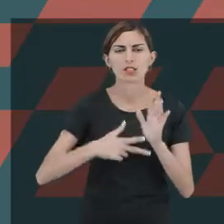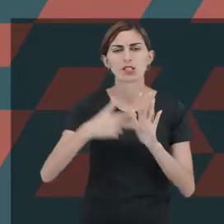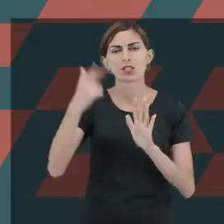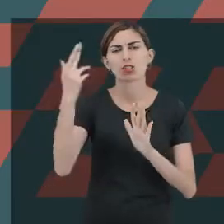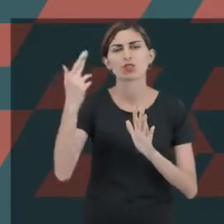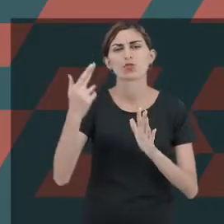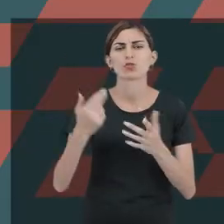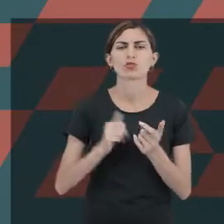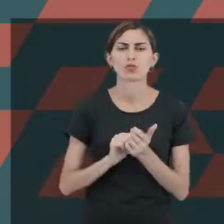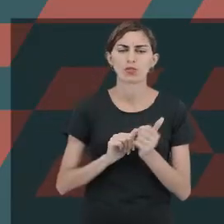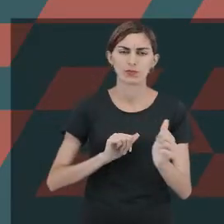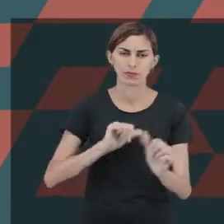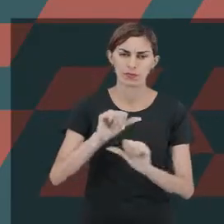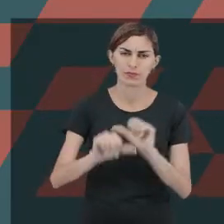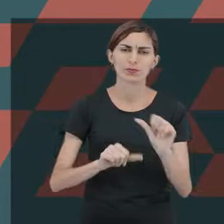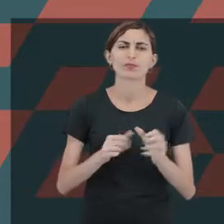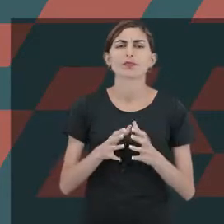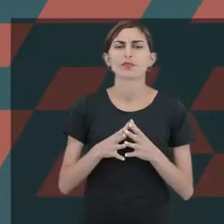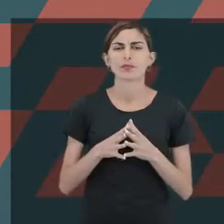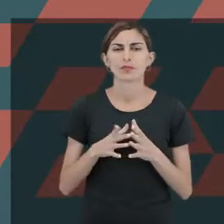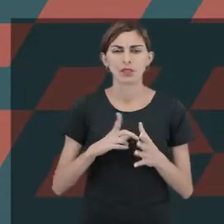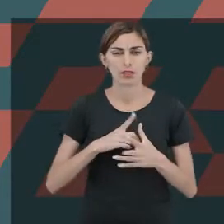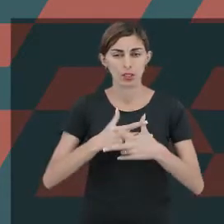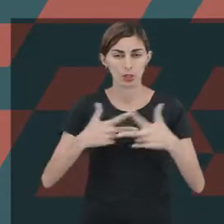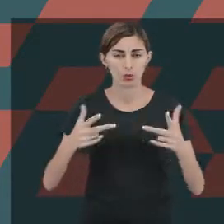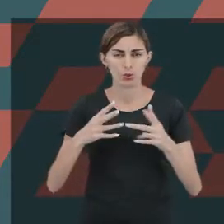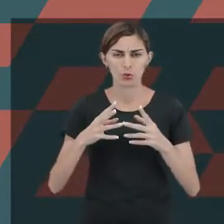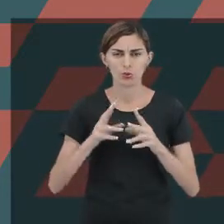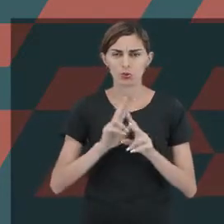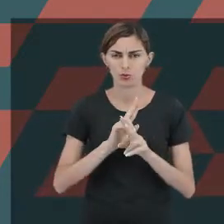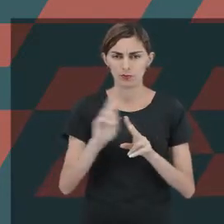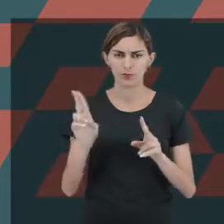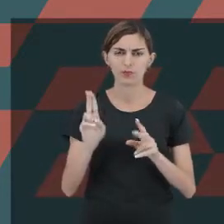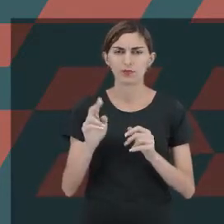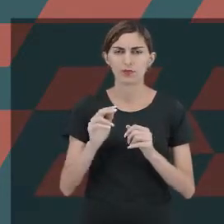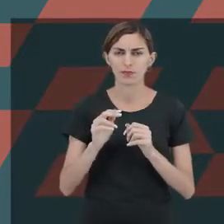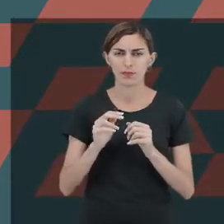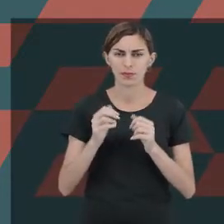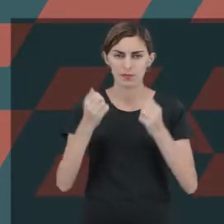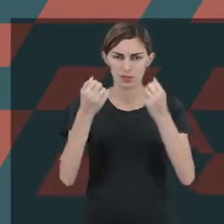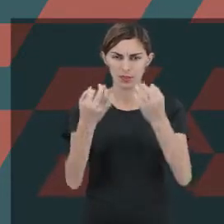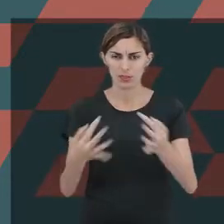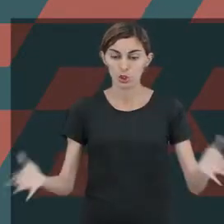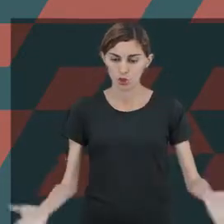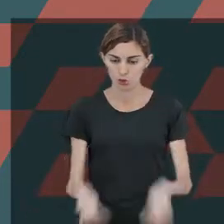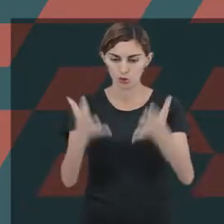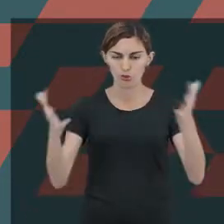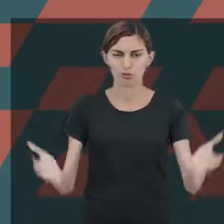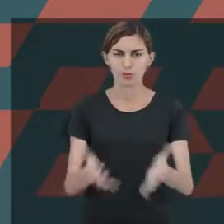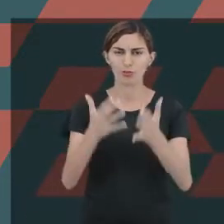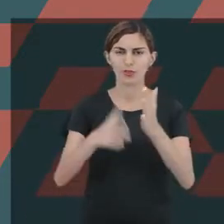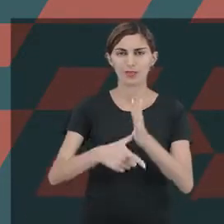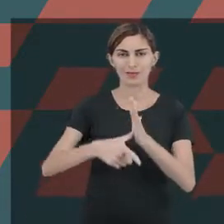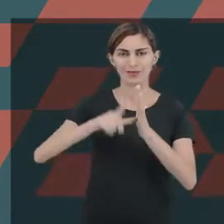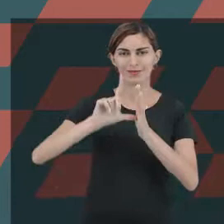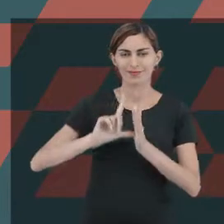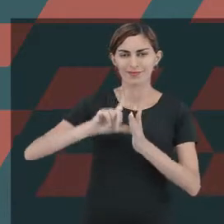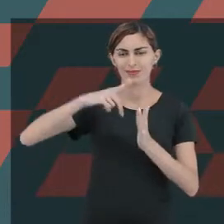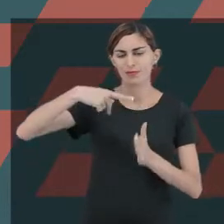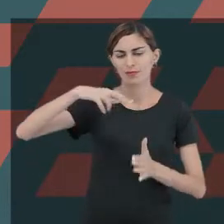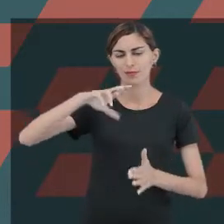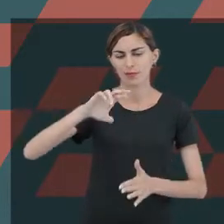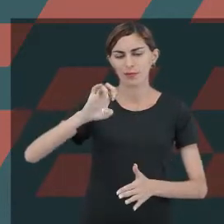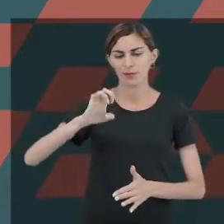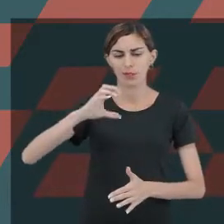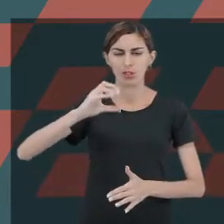reabilitação. Tem uma coisa que a gente chama de estimulação precoce, que eu vou falar um pouquinho lá na frente, mas quando a